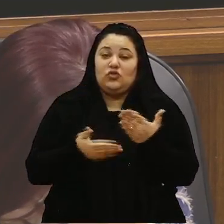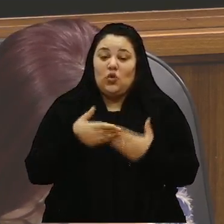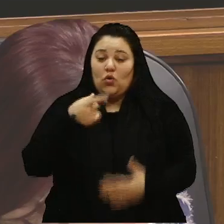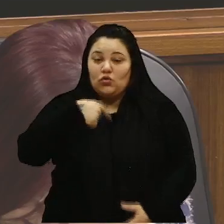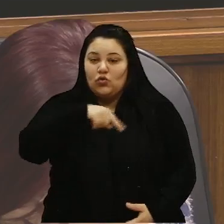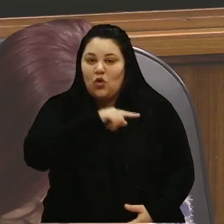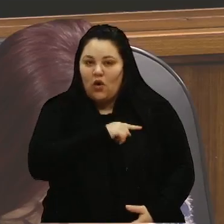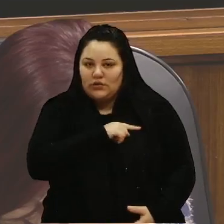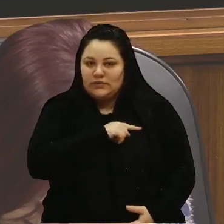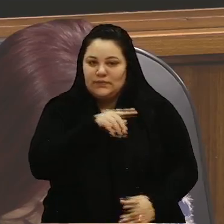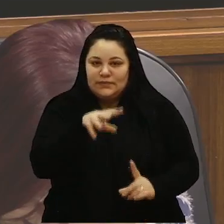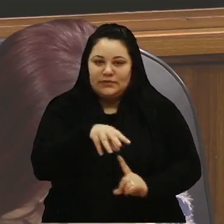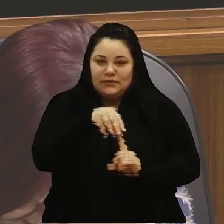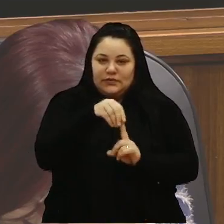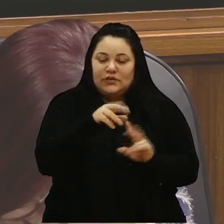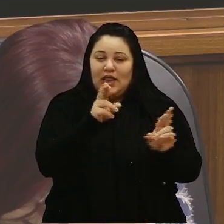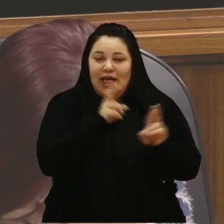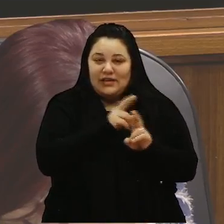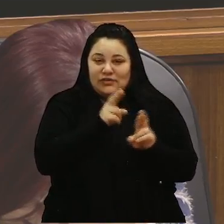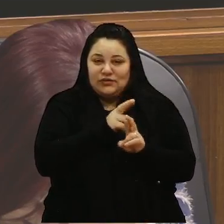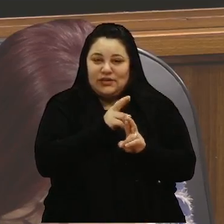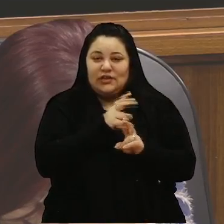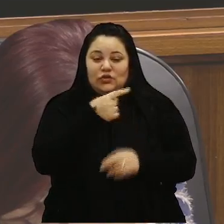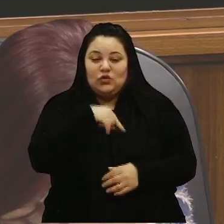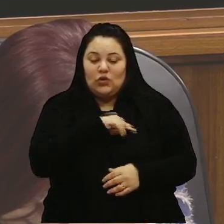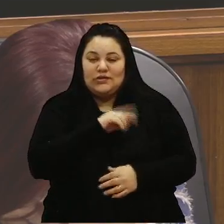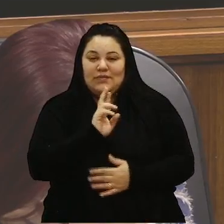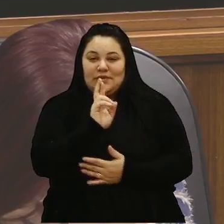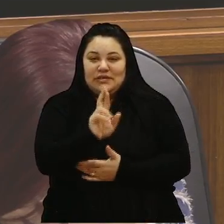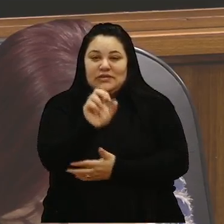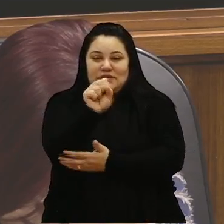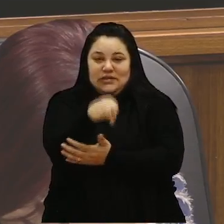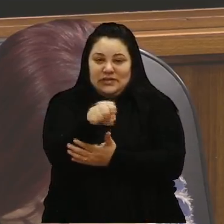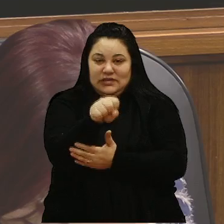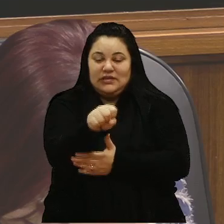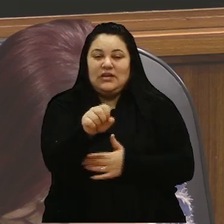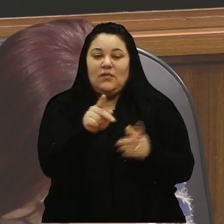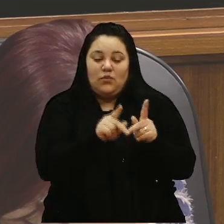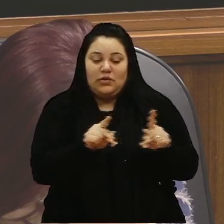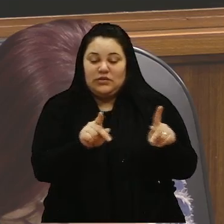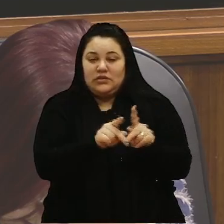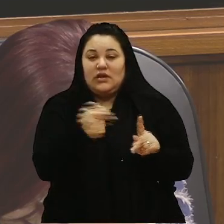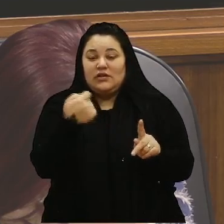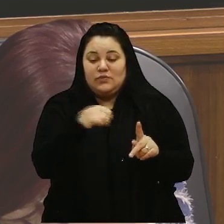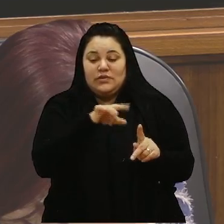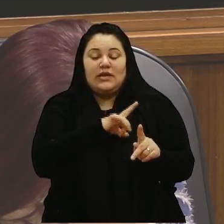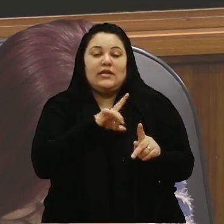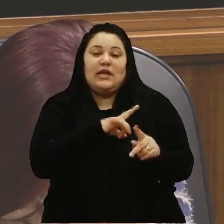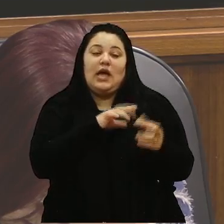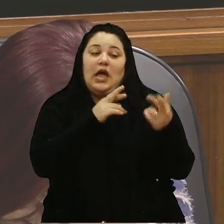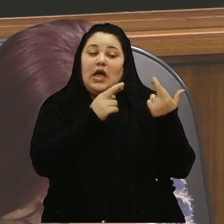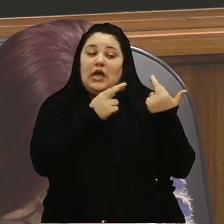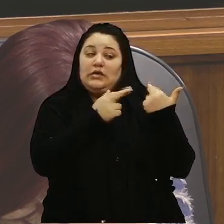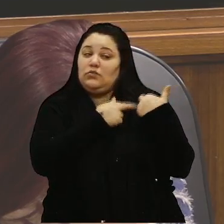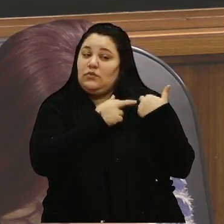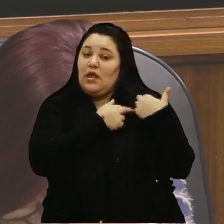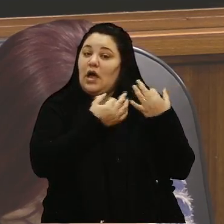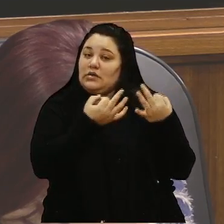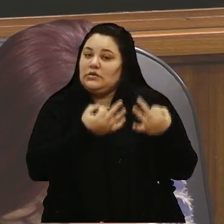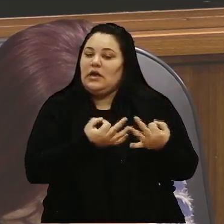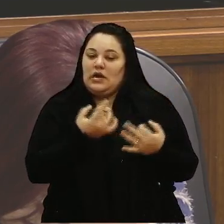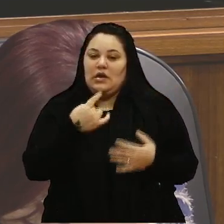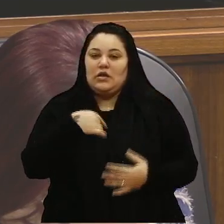nós. Principalmente nós, que estamos aqui representando a população, temos que ter essa responsabilidade não só com os